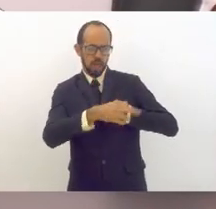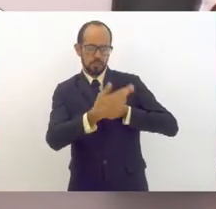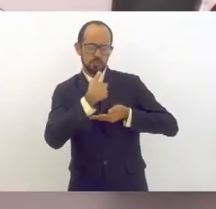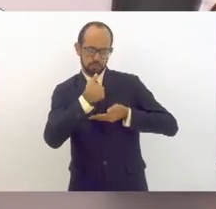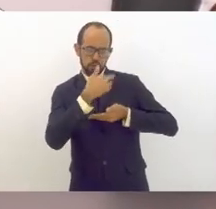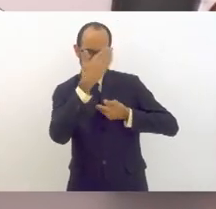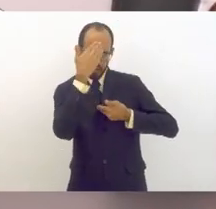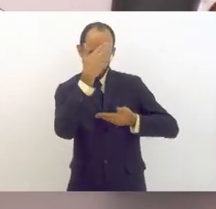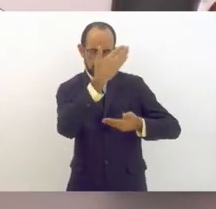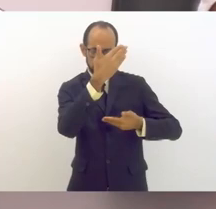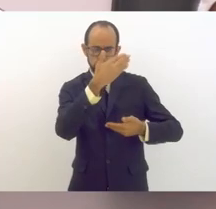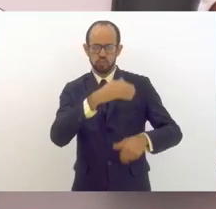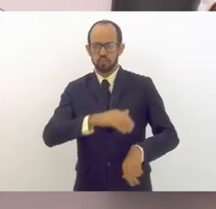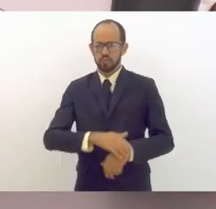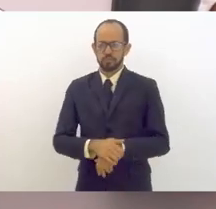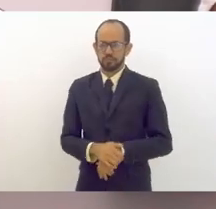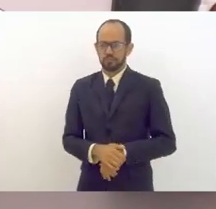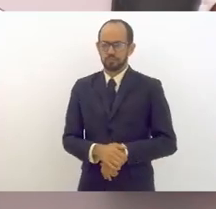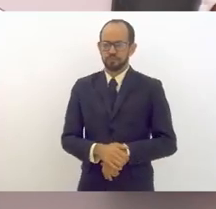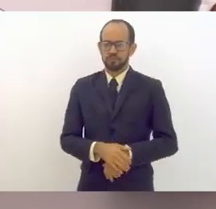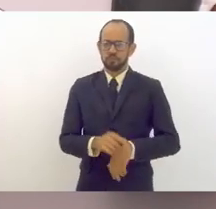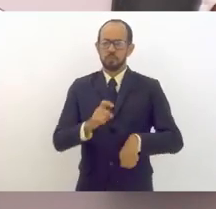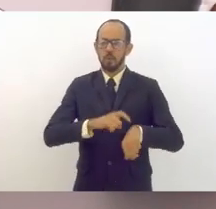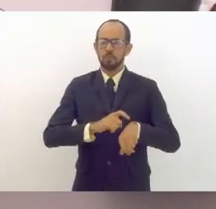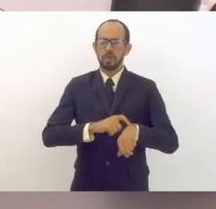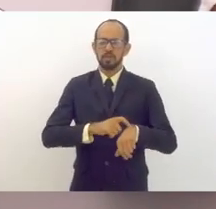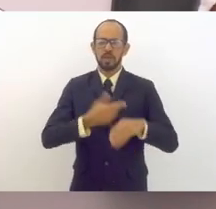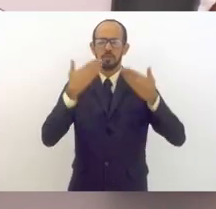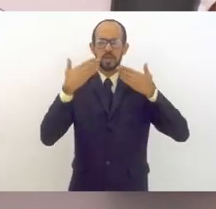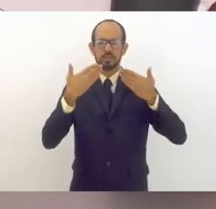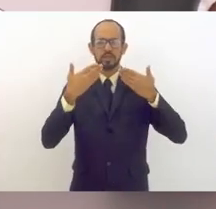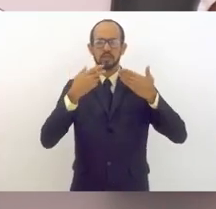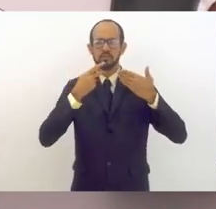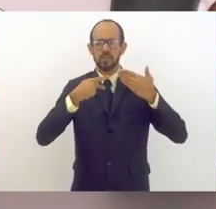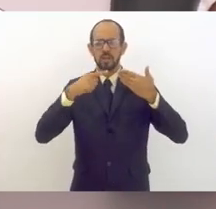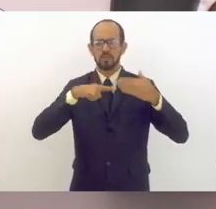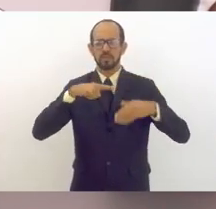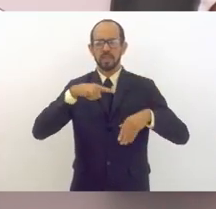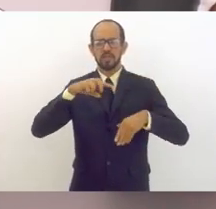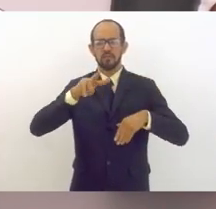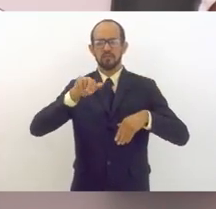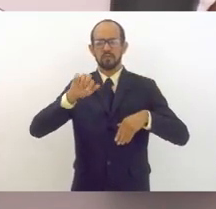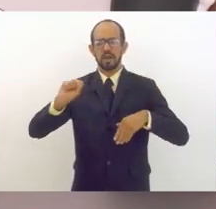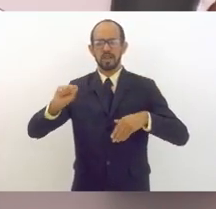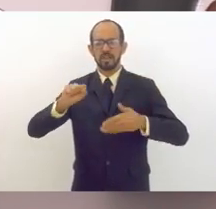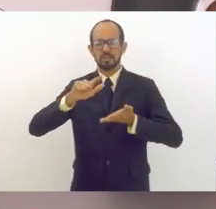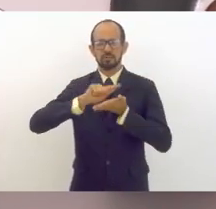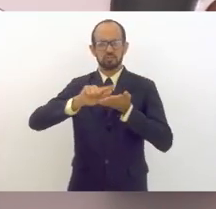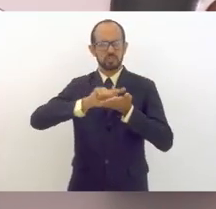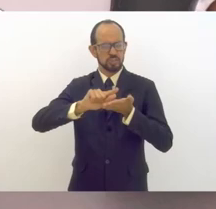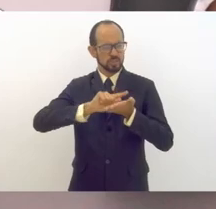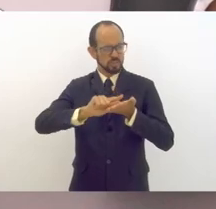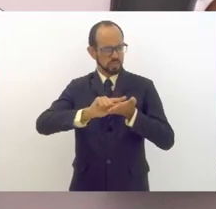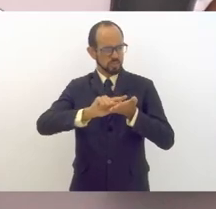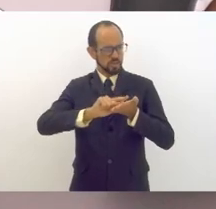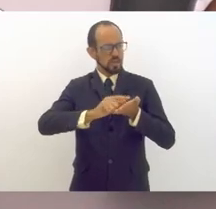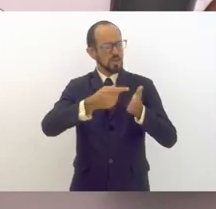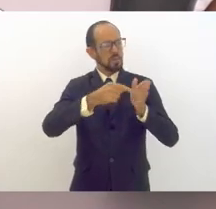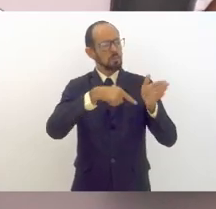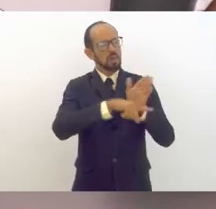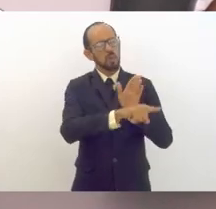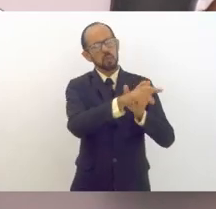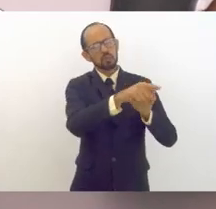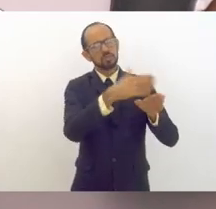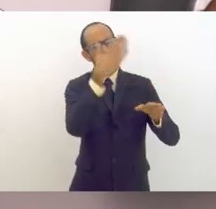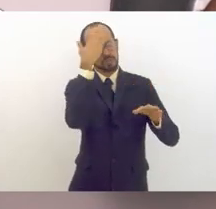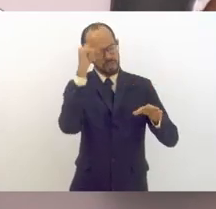muito. Na apresentação, dizem que existem vagas ociosas. Vocês conseguem precisar o